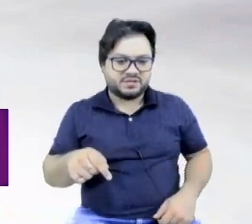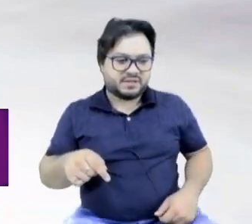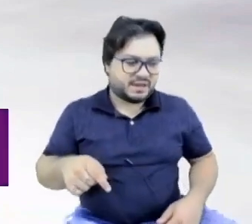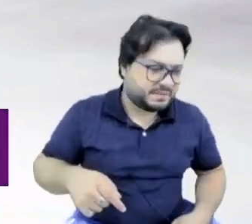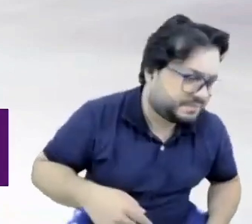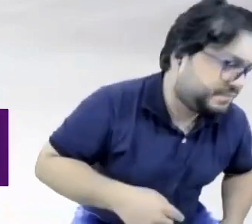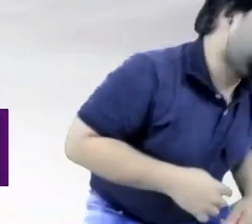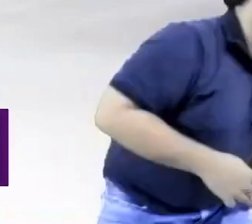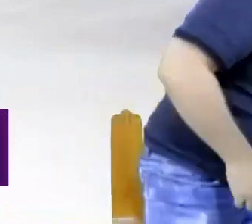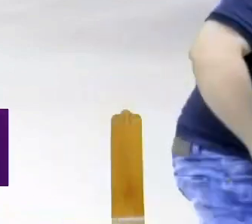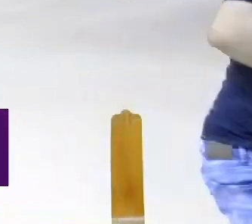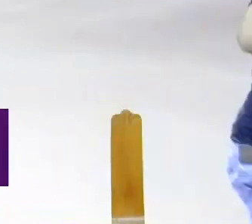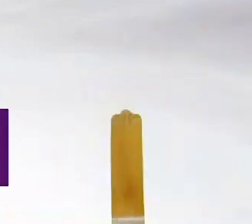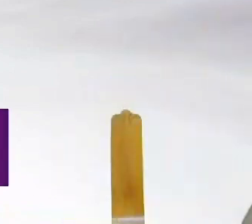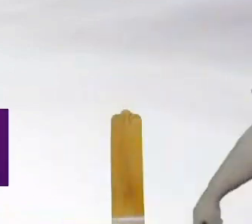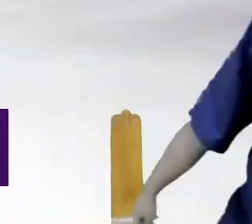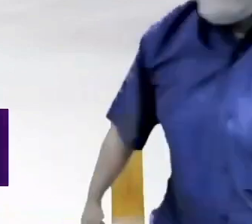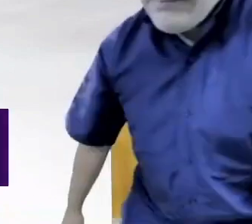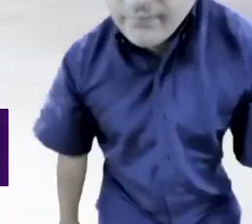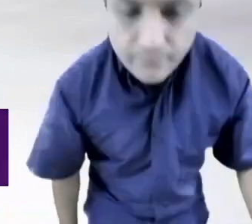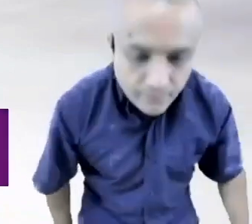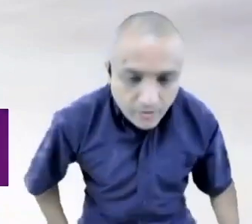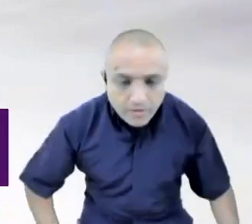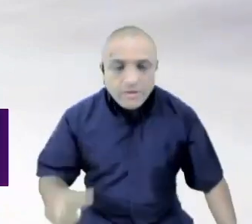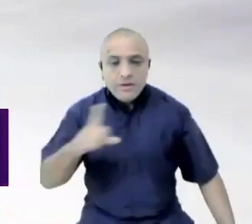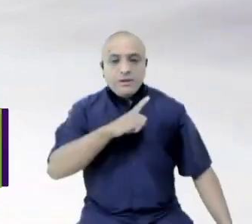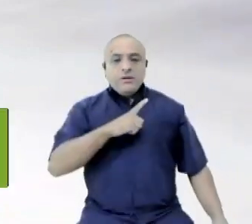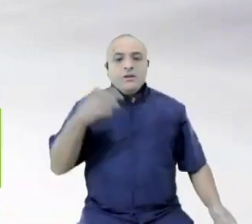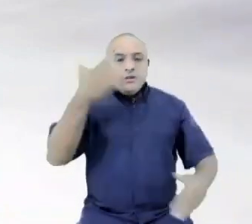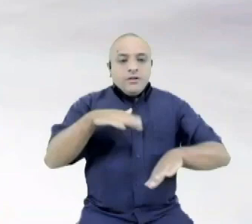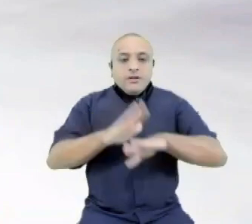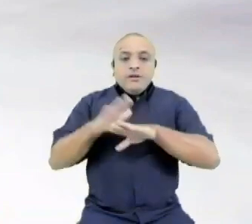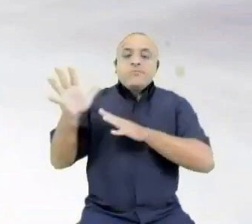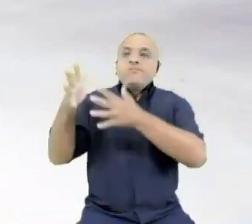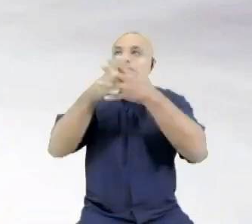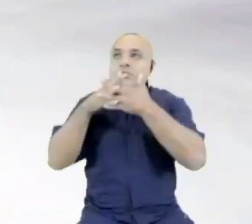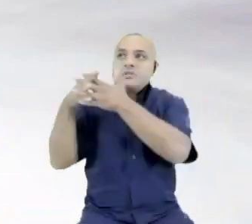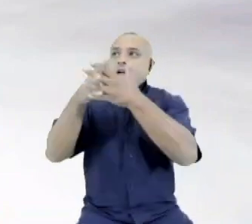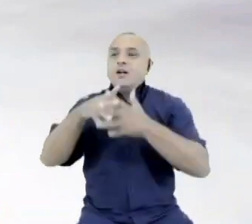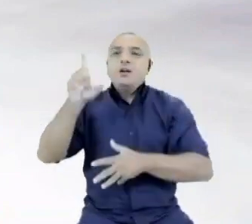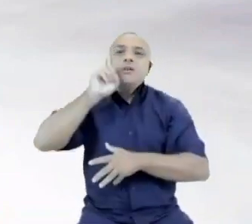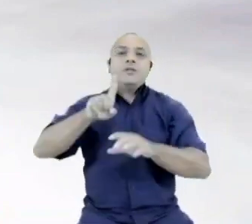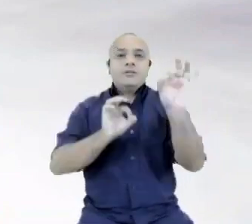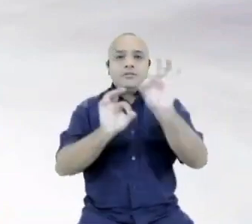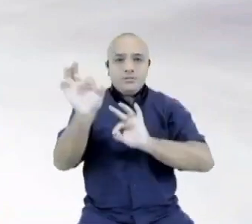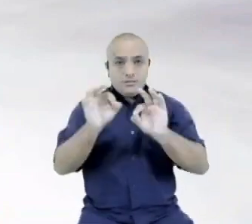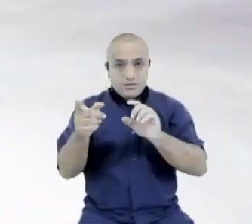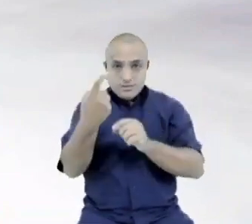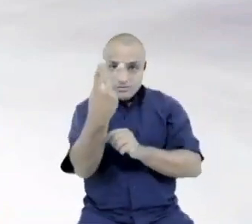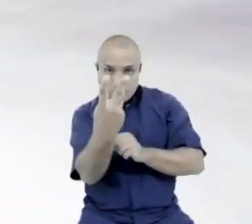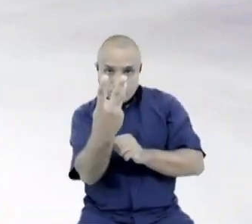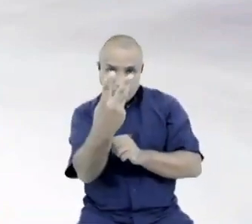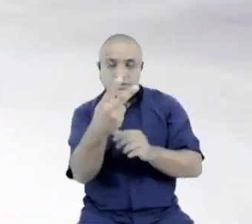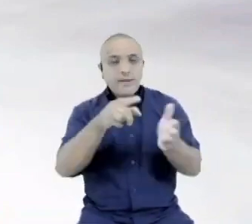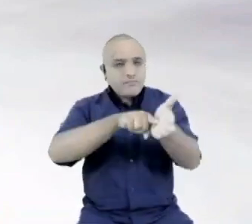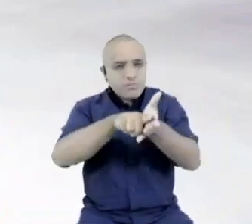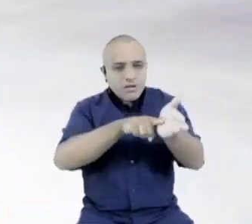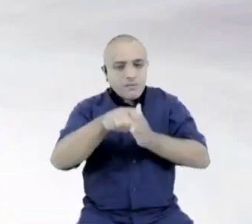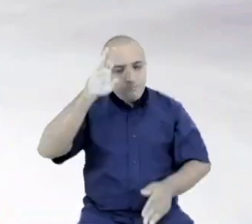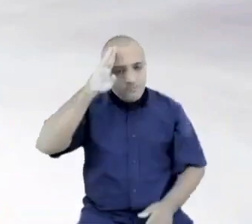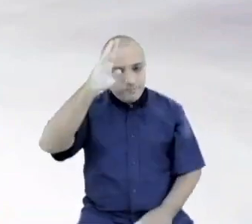está vendo programas de fellowship nos Estados Unidos juntando as duas especialidades, principalmente em